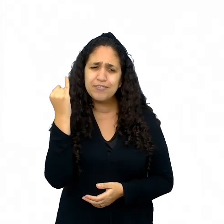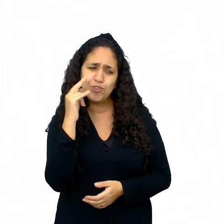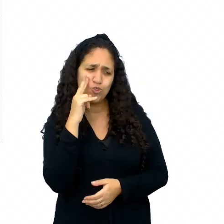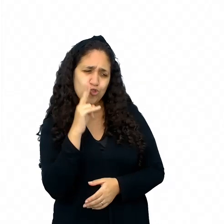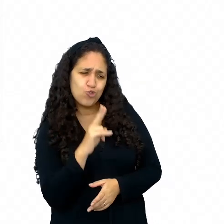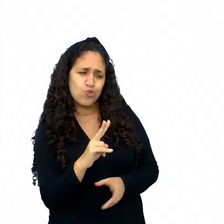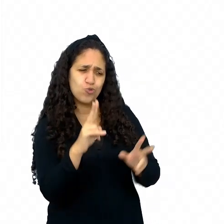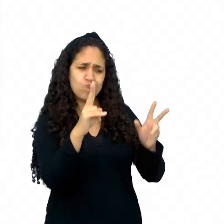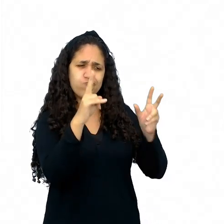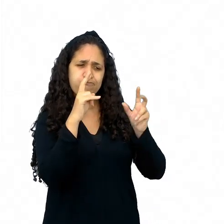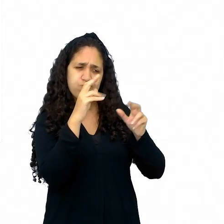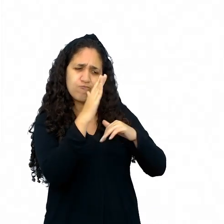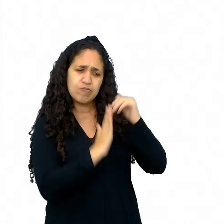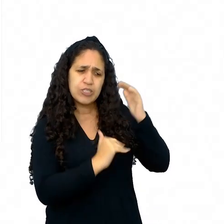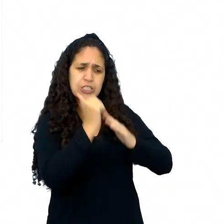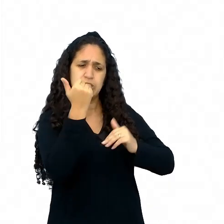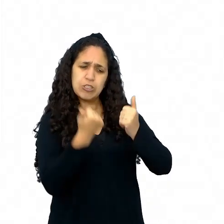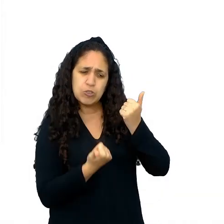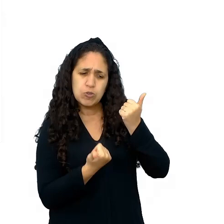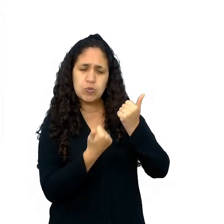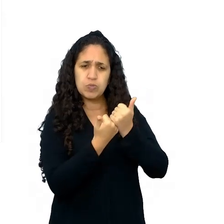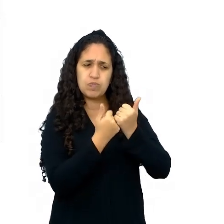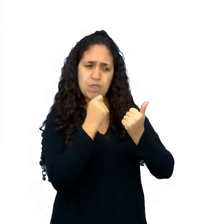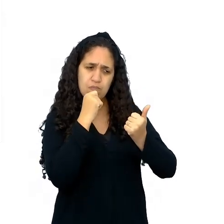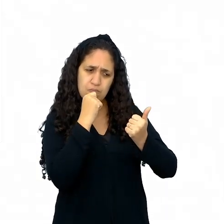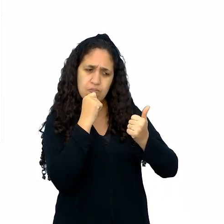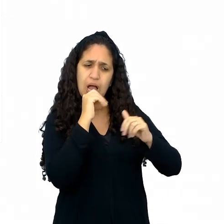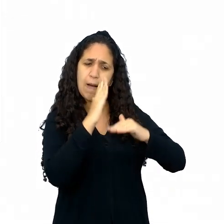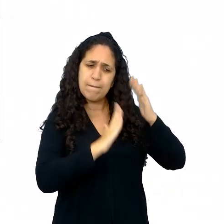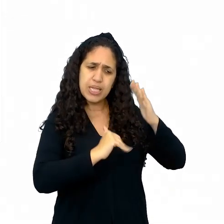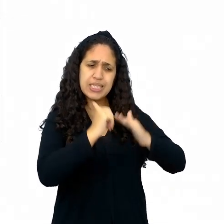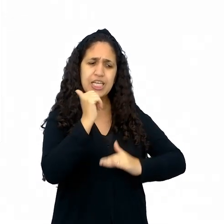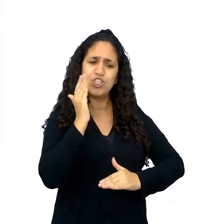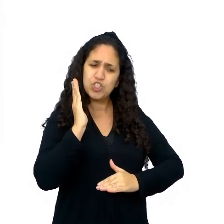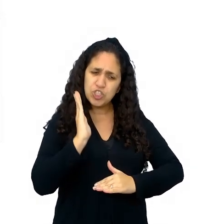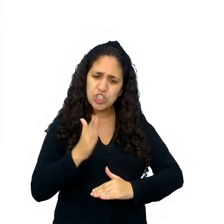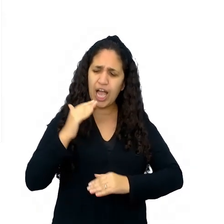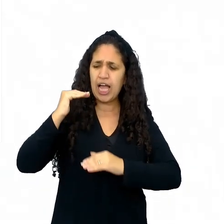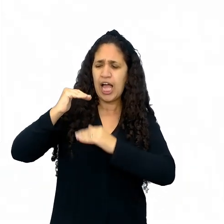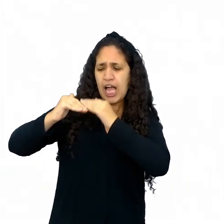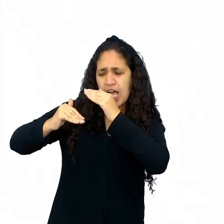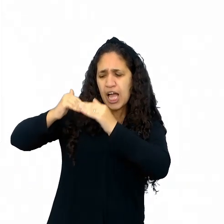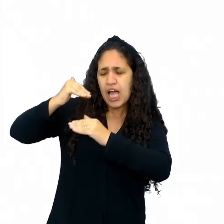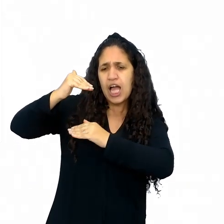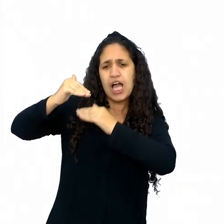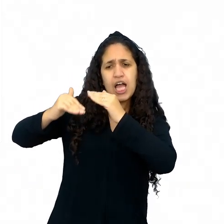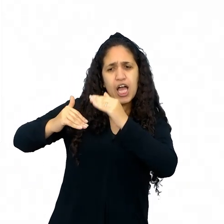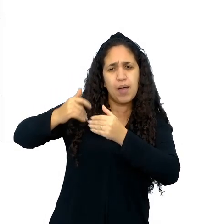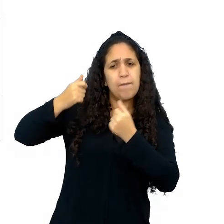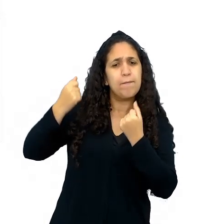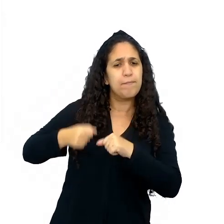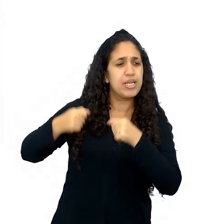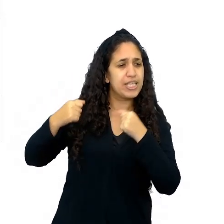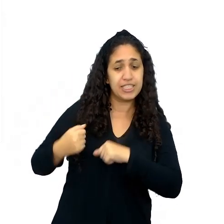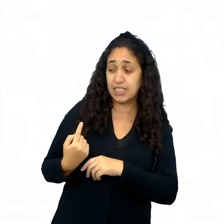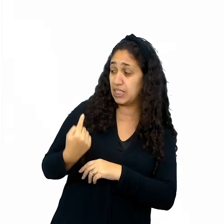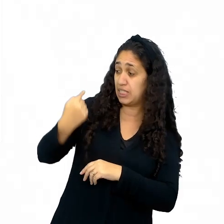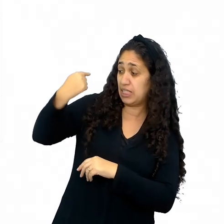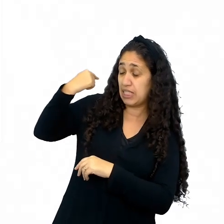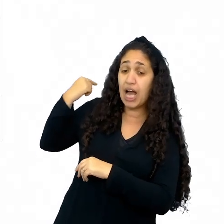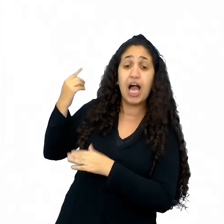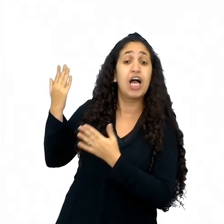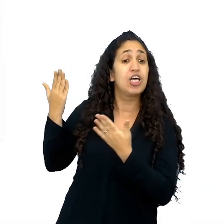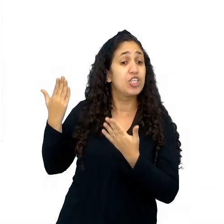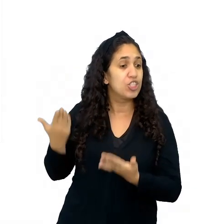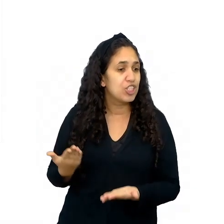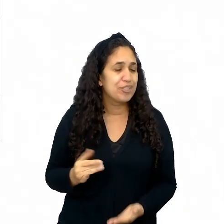de suporte como realmente habilidades que deveriam ter sido desenvolvidas pelos estudantes em momentos anteriores e que realmente